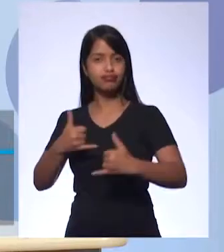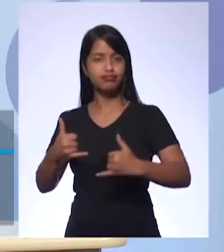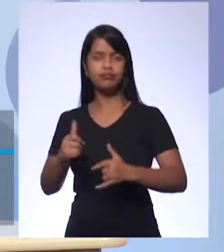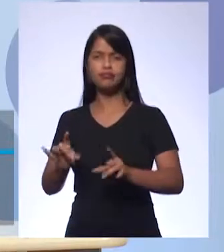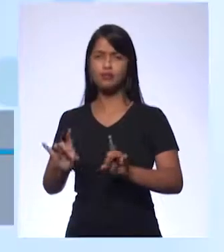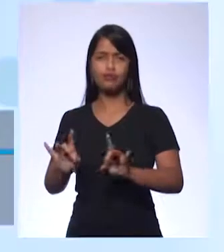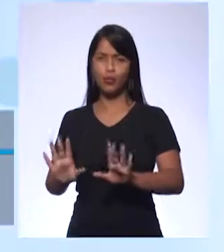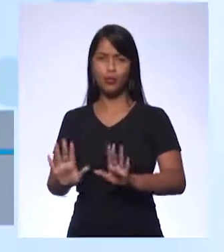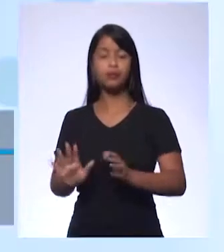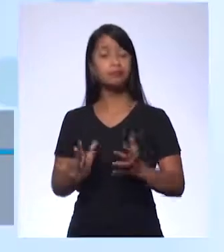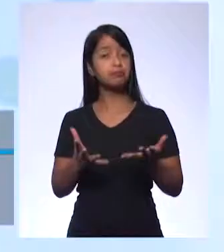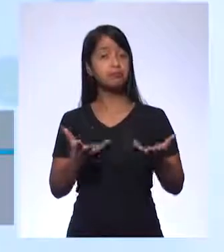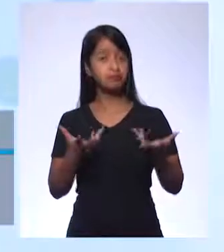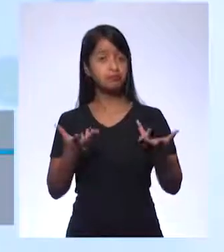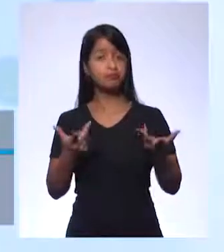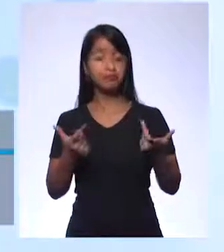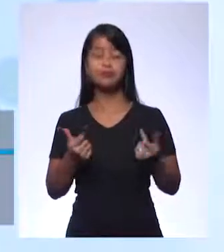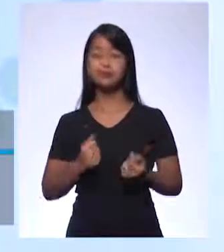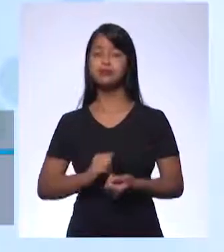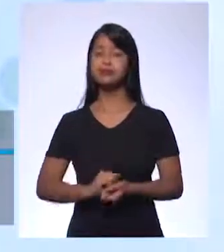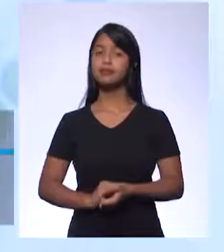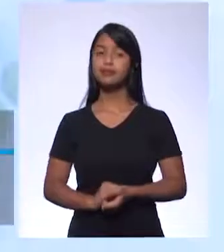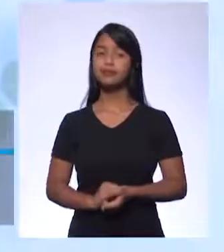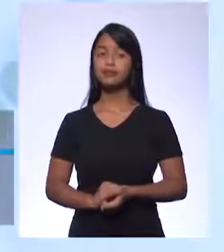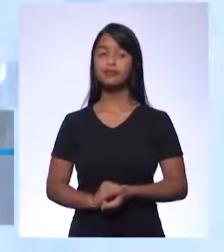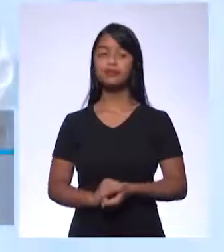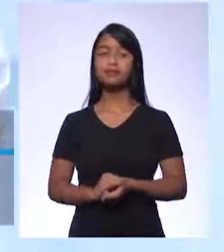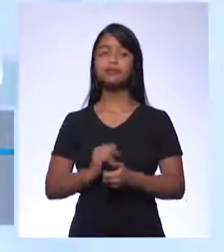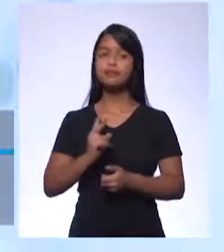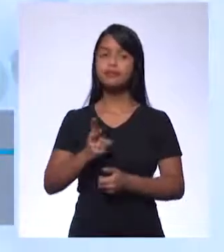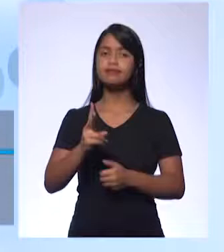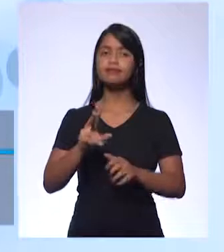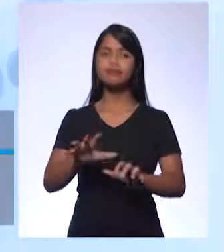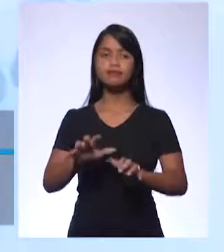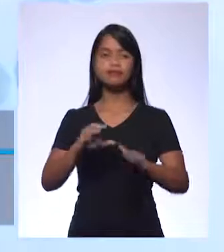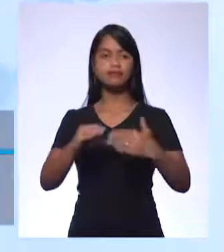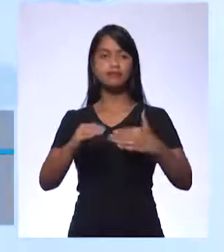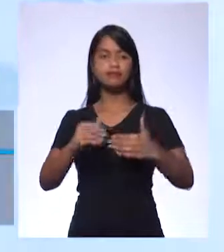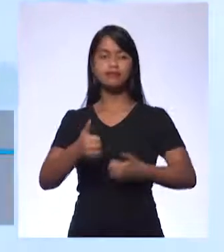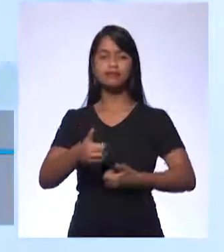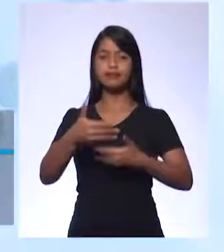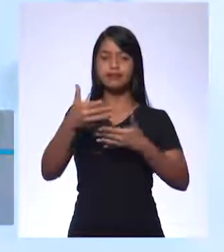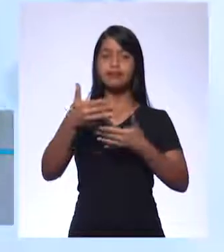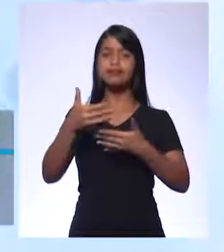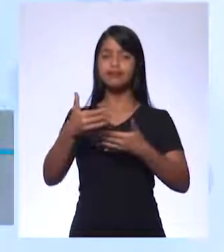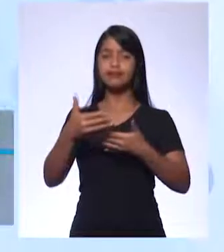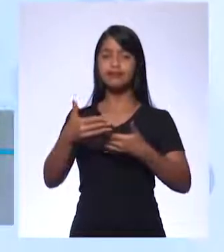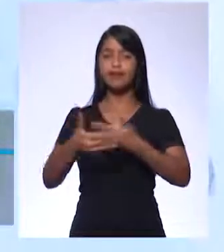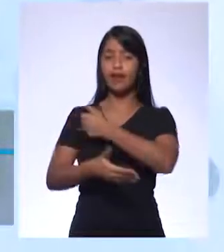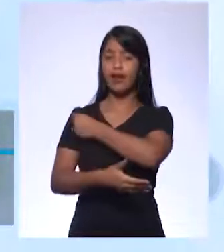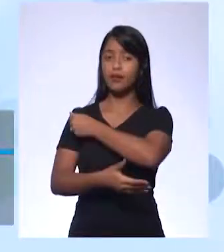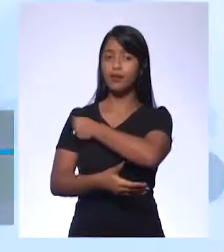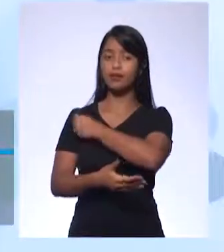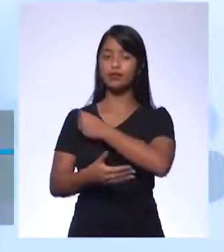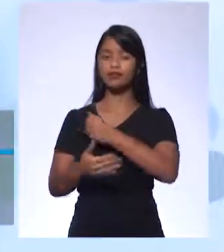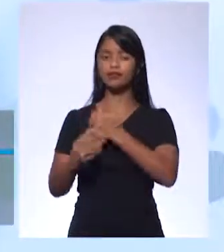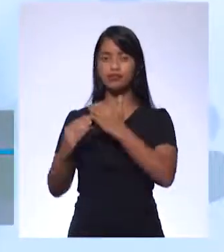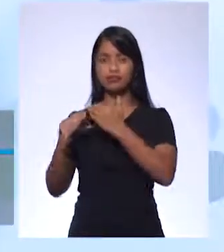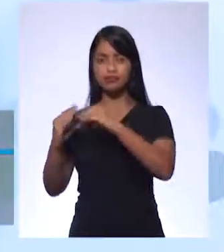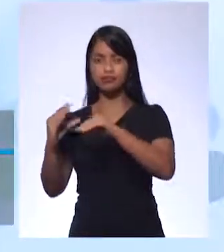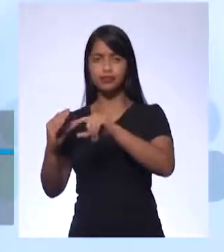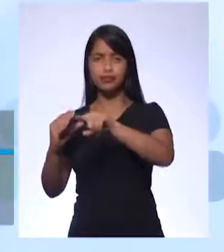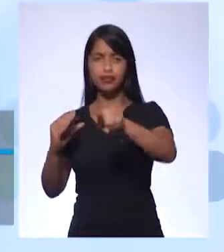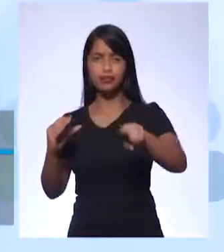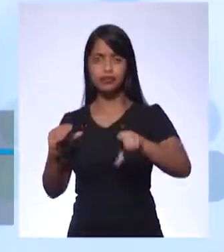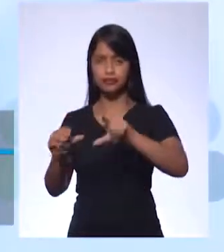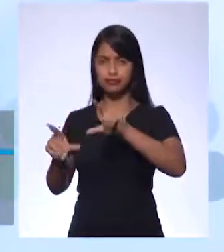Gente, maravilhoso, né? Como sempre, as interações no chat. Eu acredito que vocês estão pegando aí dos meninos, né, e passando para a